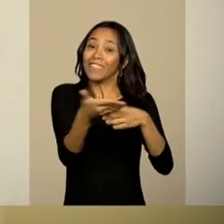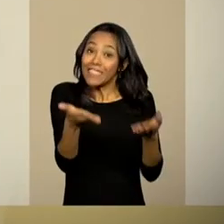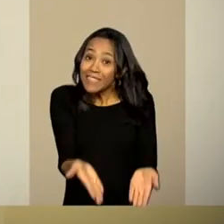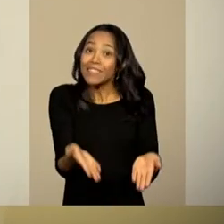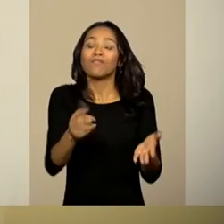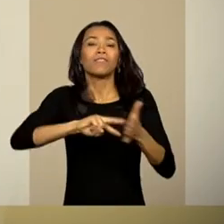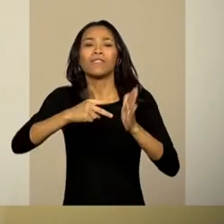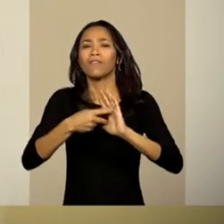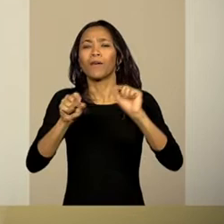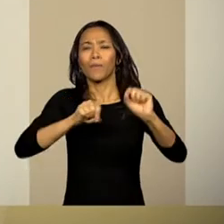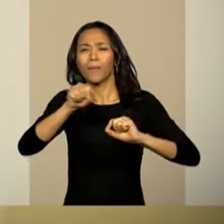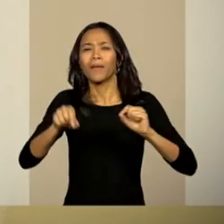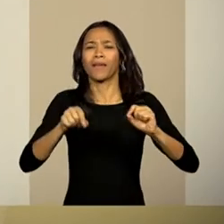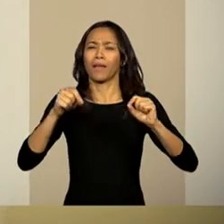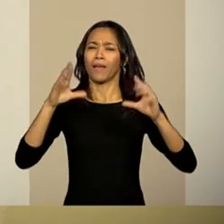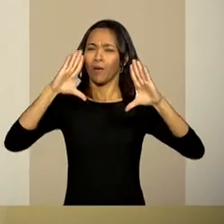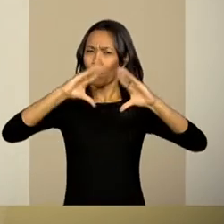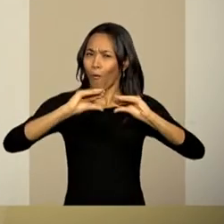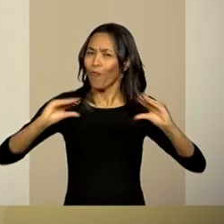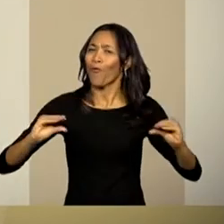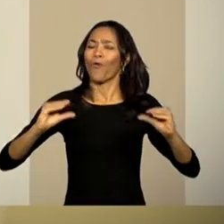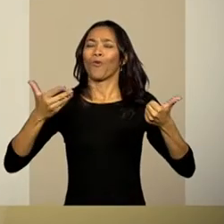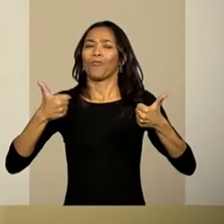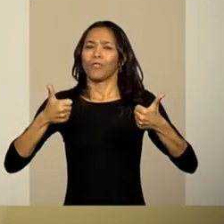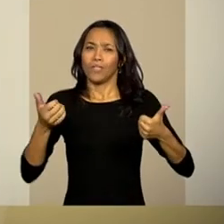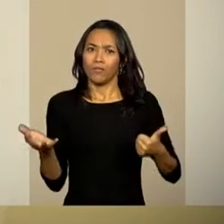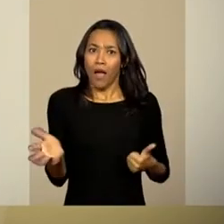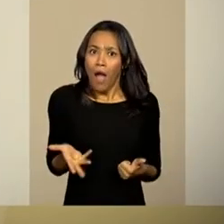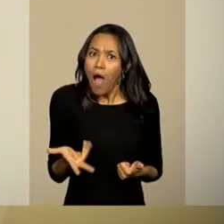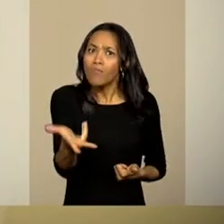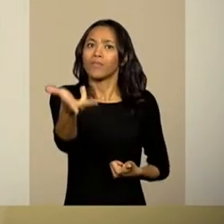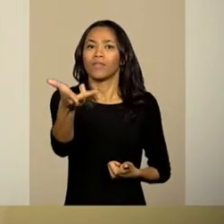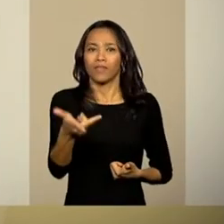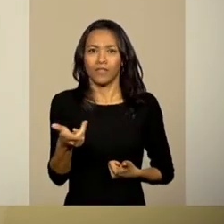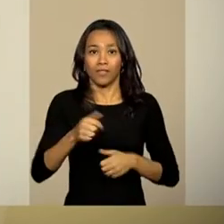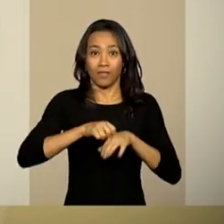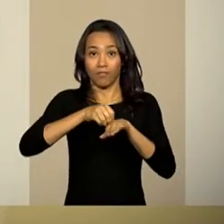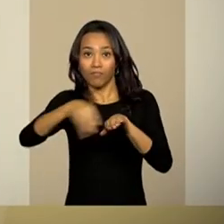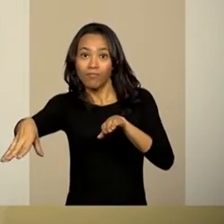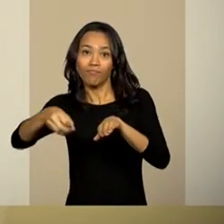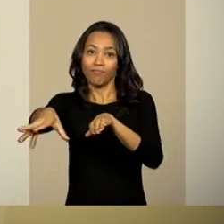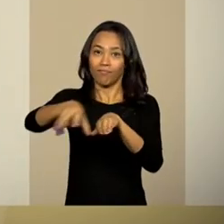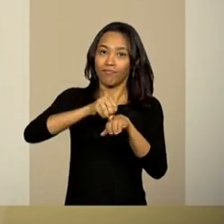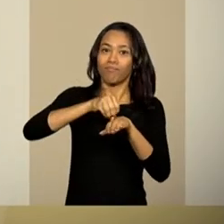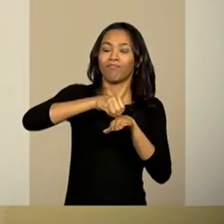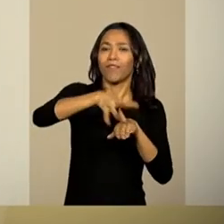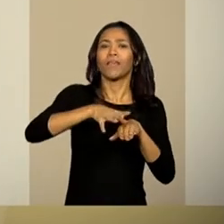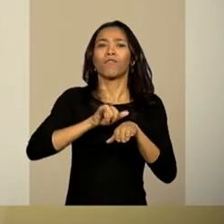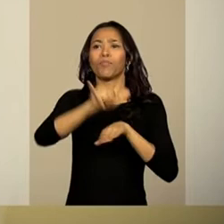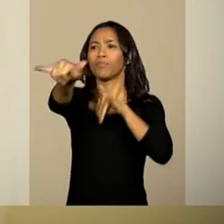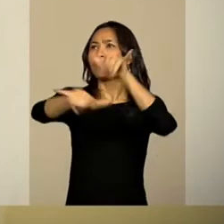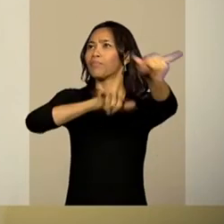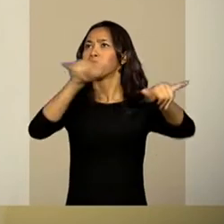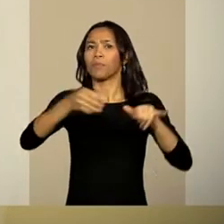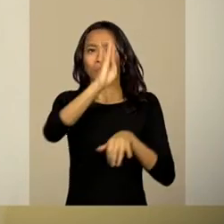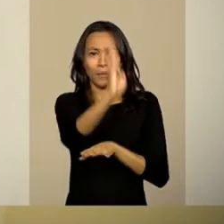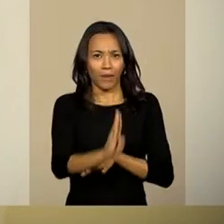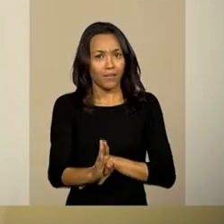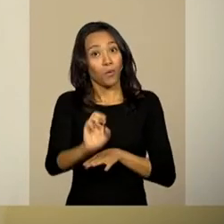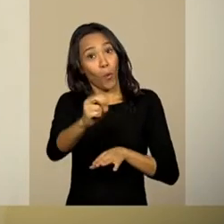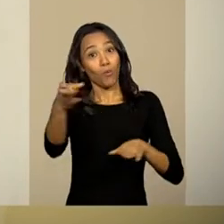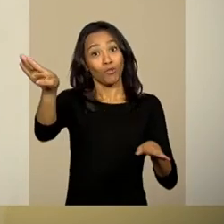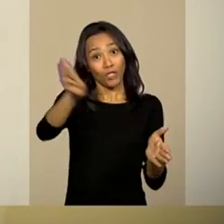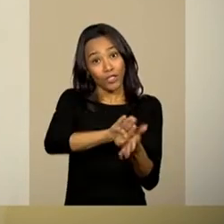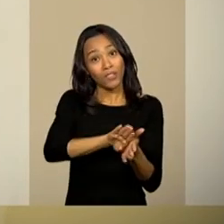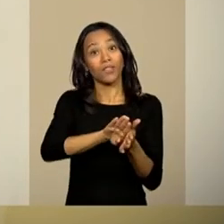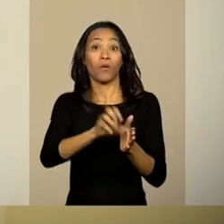vai significar muito mais conforto e agilidade no embarque e desembarque de passageiros que viajam pelo Brasil ou